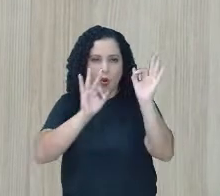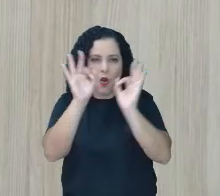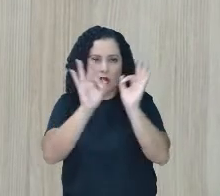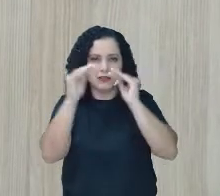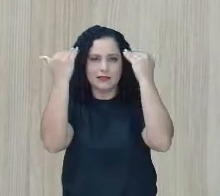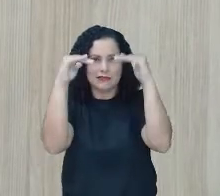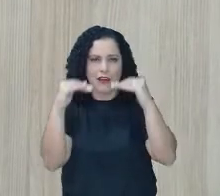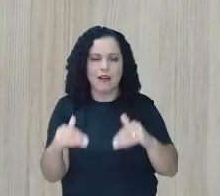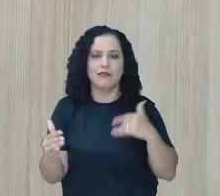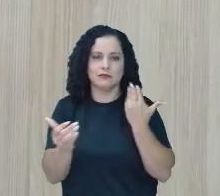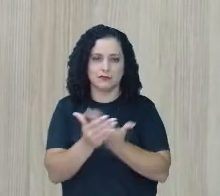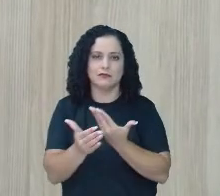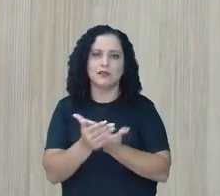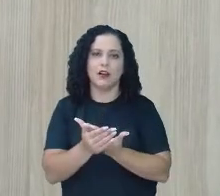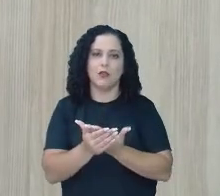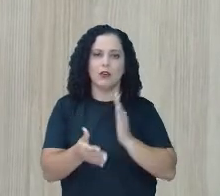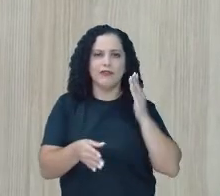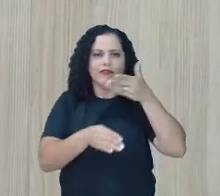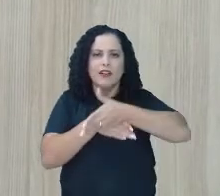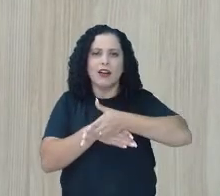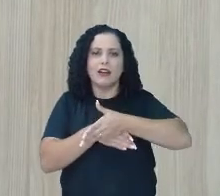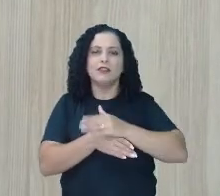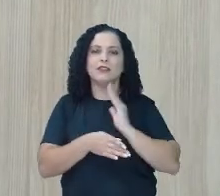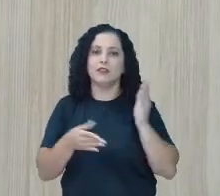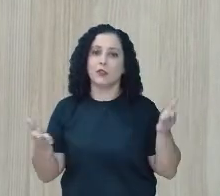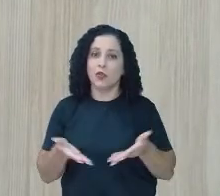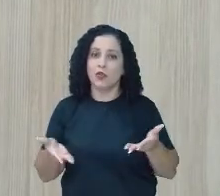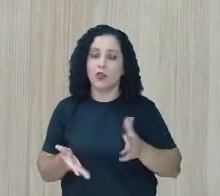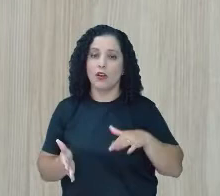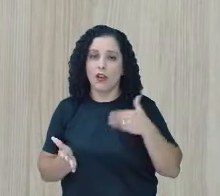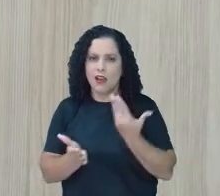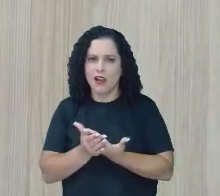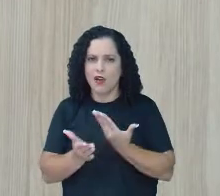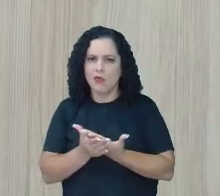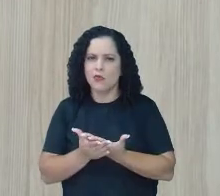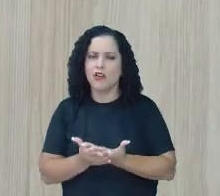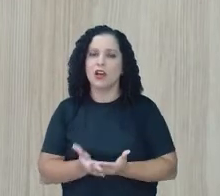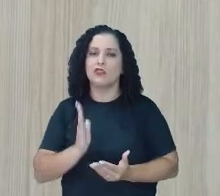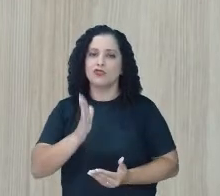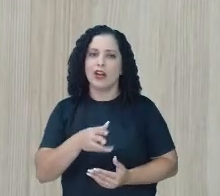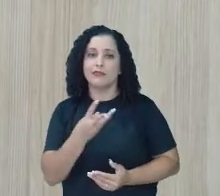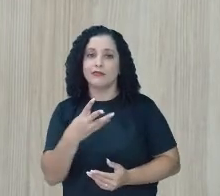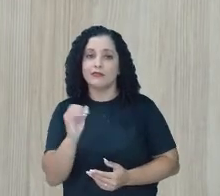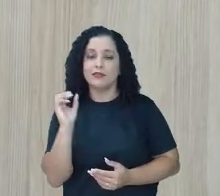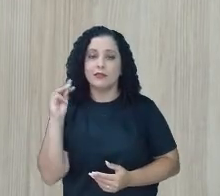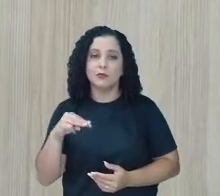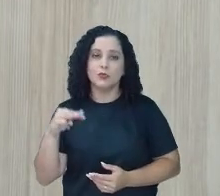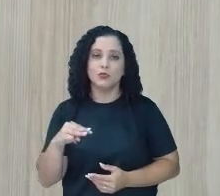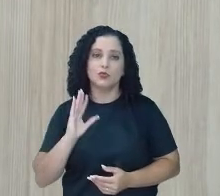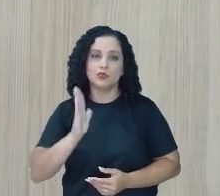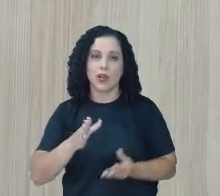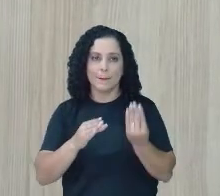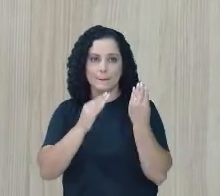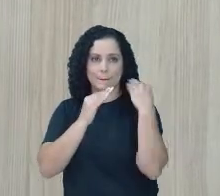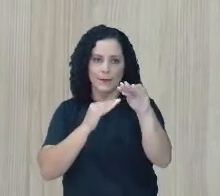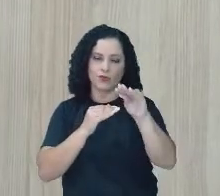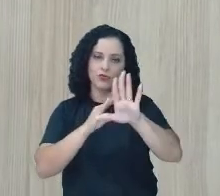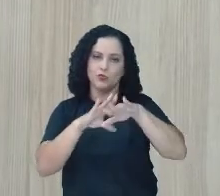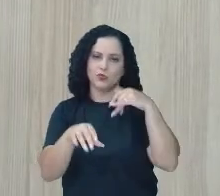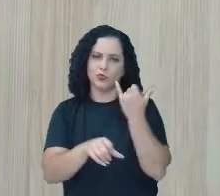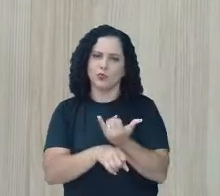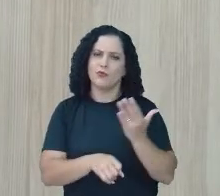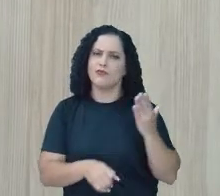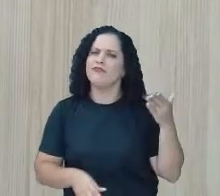aula está acontecendo aqui em cerca de meia horinha, uma horinha, né, Billy? Já está lá disponível no canal do YouTube, tá bom? Então vai lá,